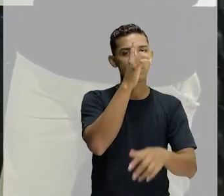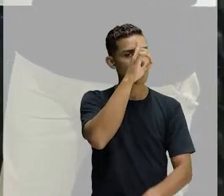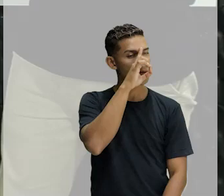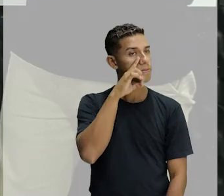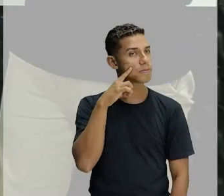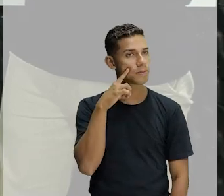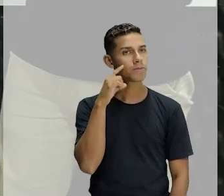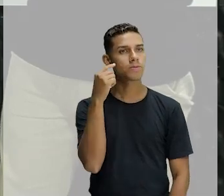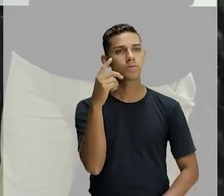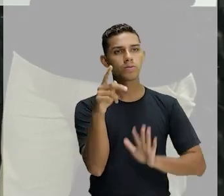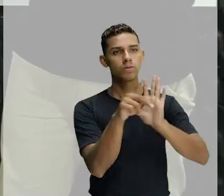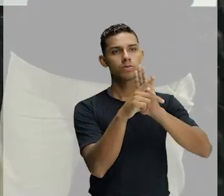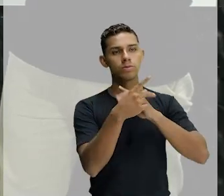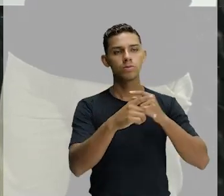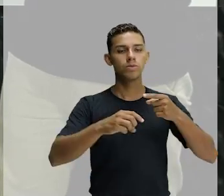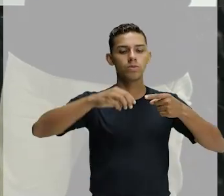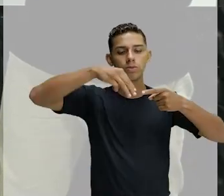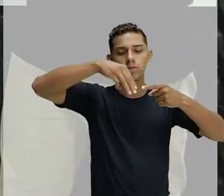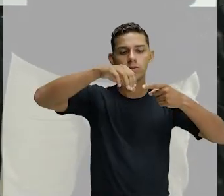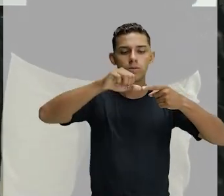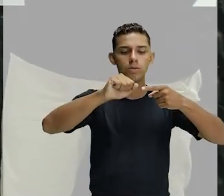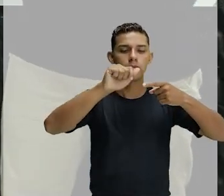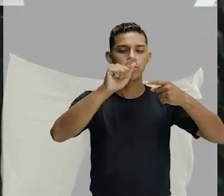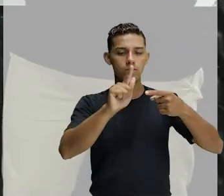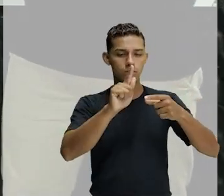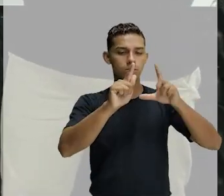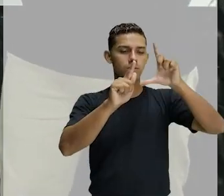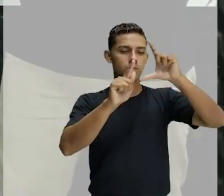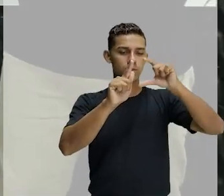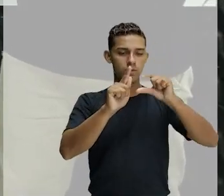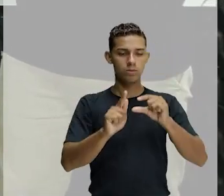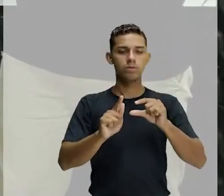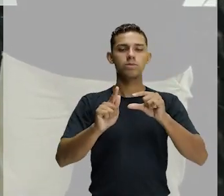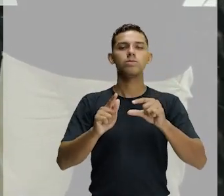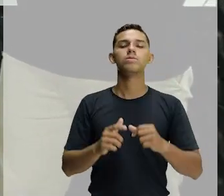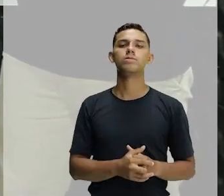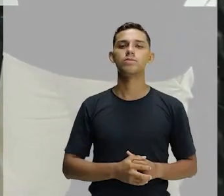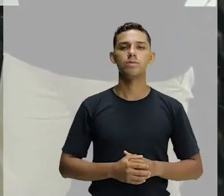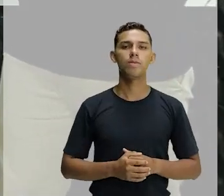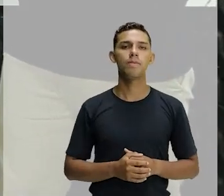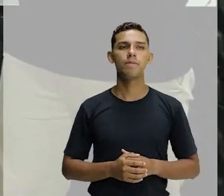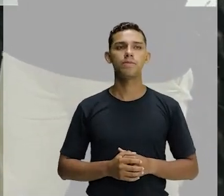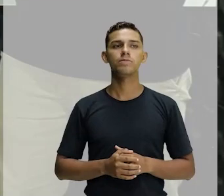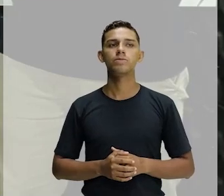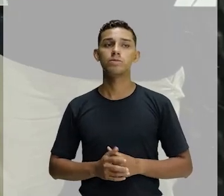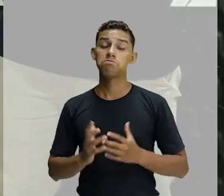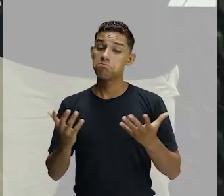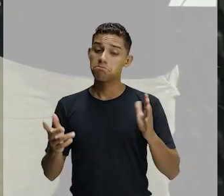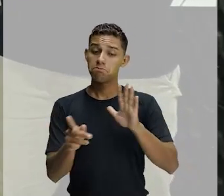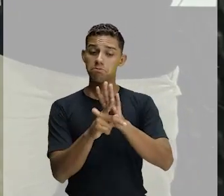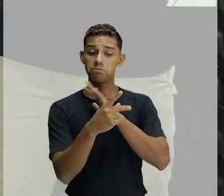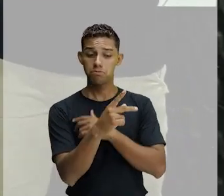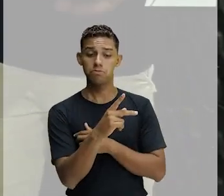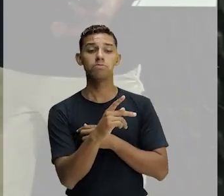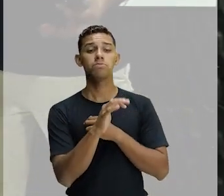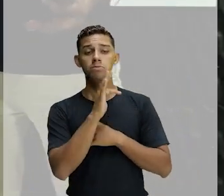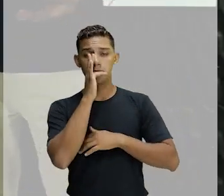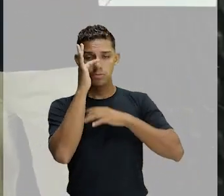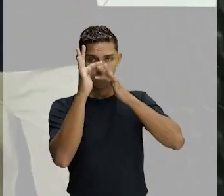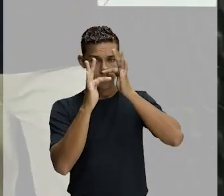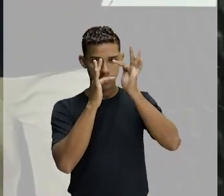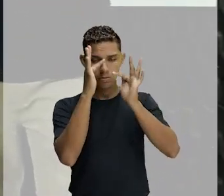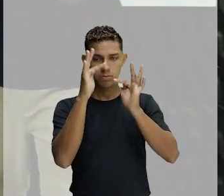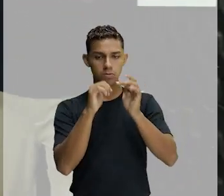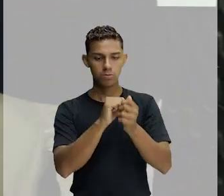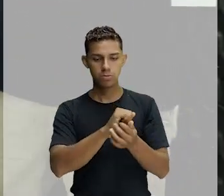gerada pela diminuição da quantidade de magnésio no solo. E aí, para que a planta volte a